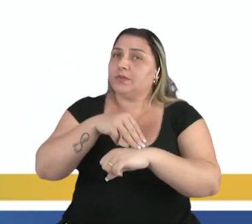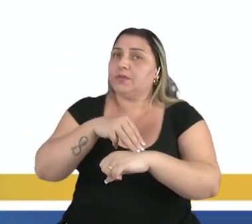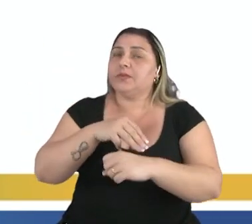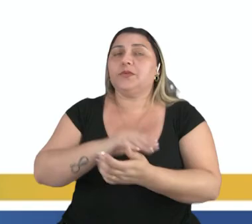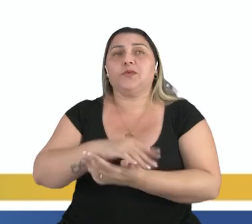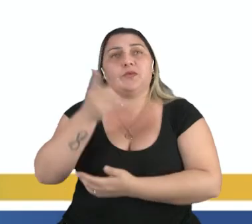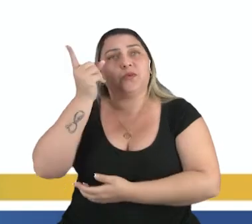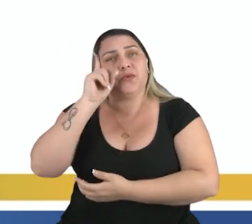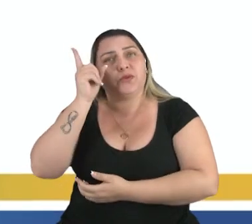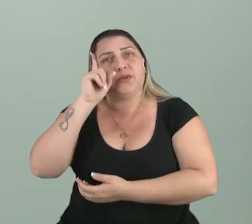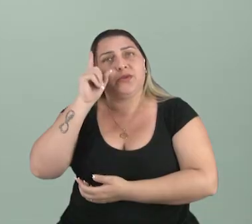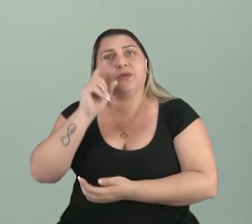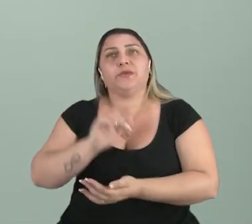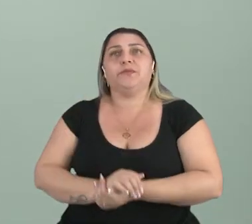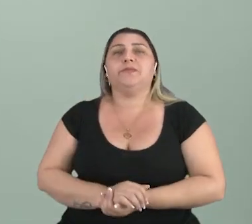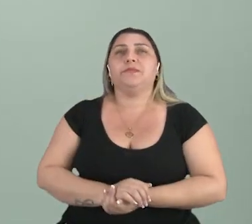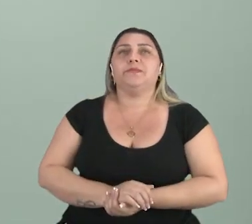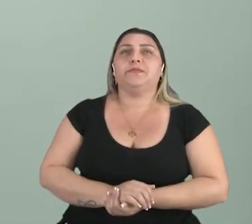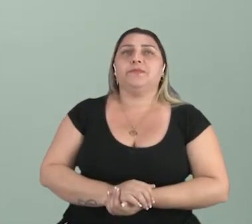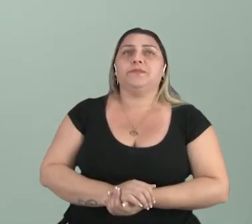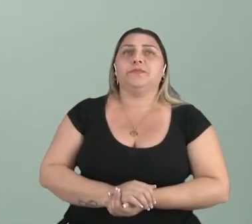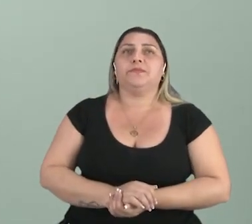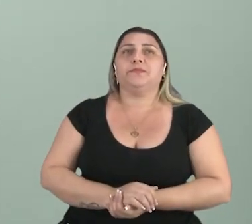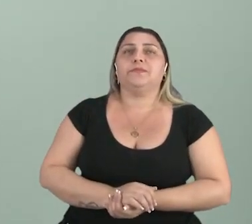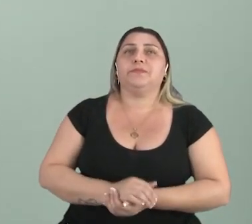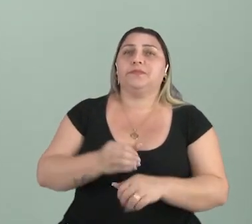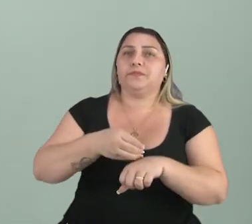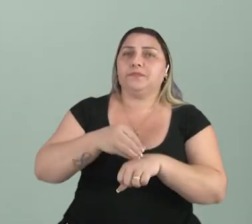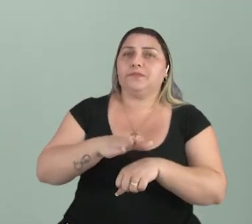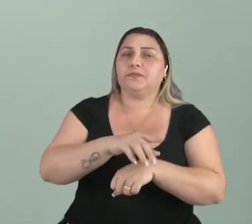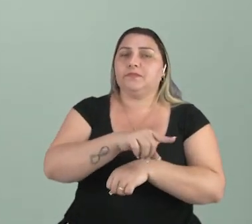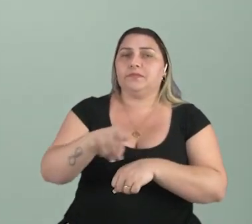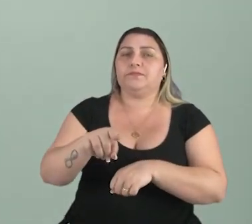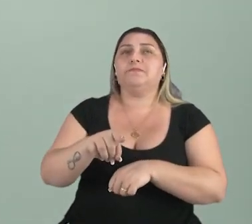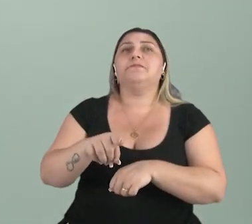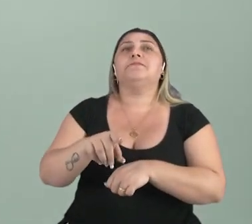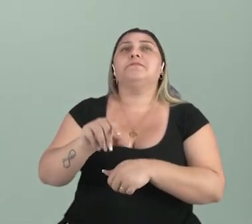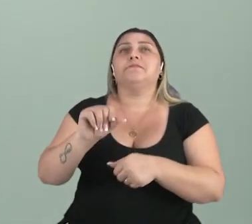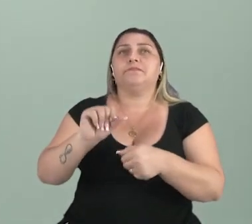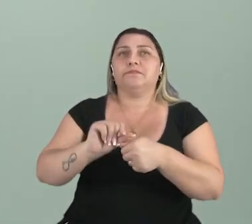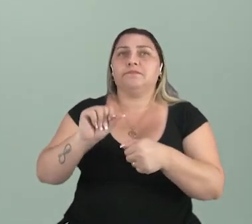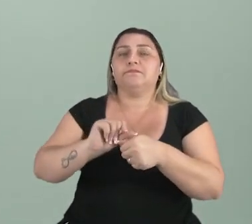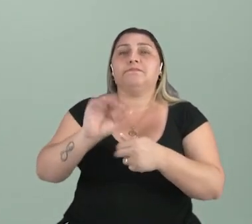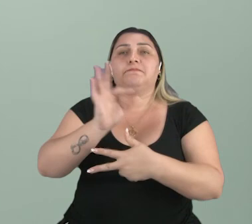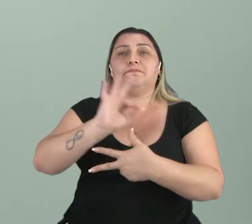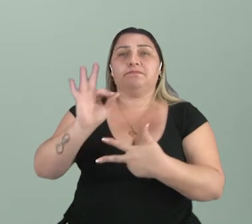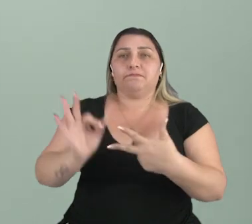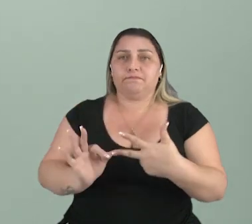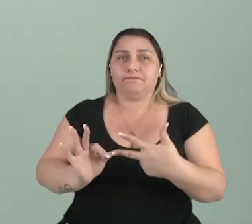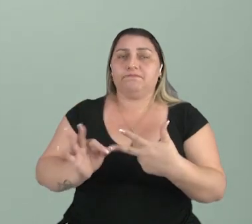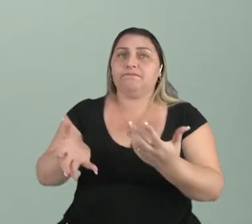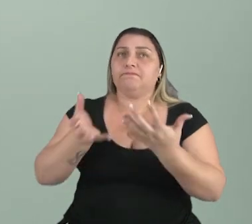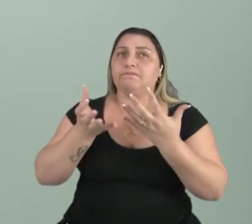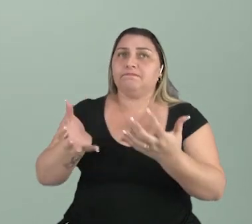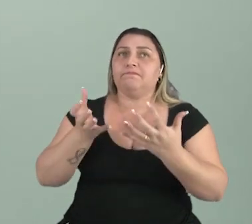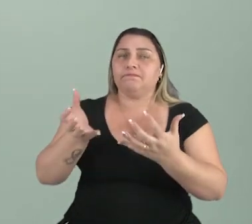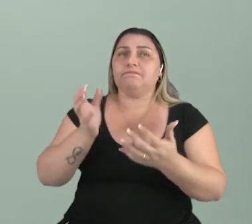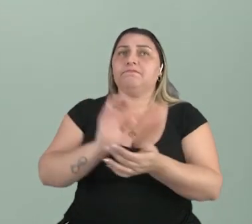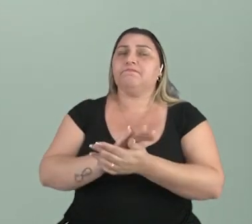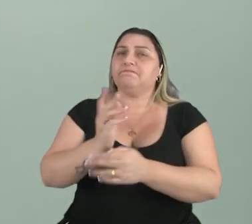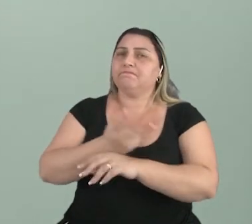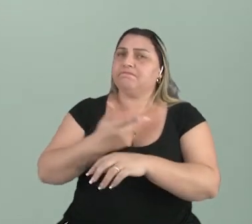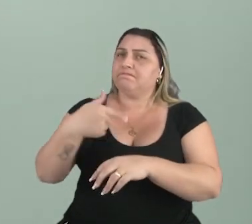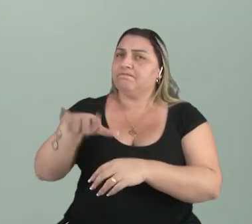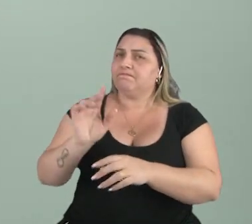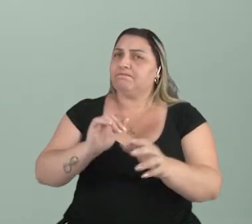do cotidiano, um assunto importante. Dica para vocês que vão fazer prova do Enem. Querem